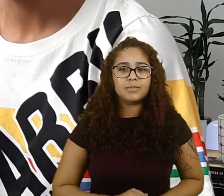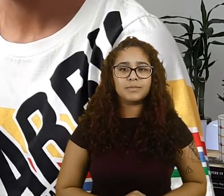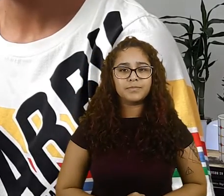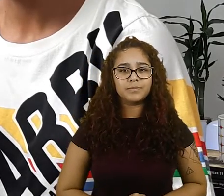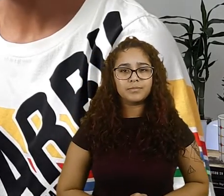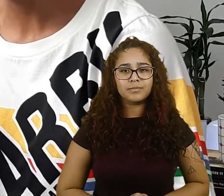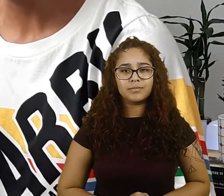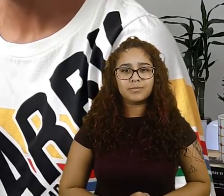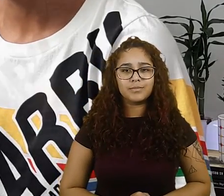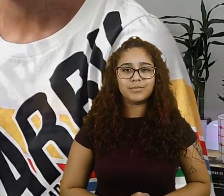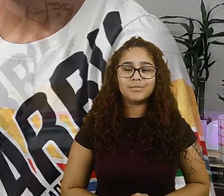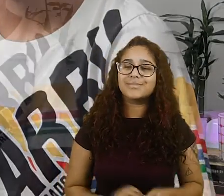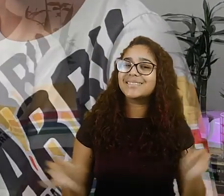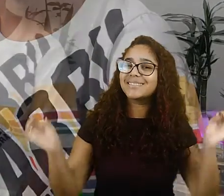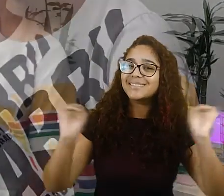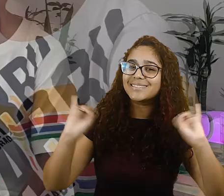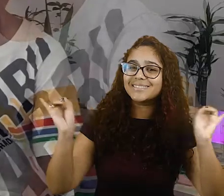vida.